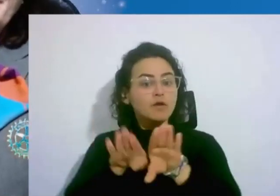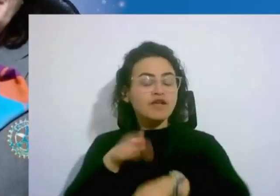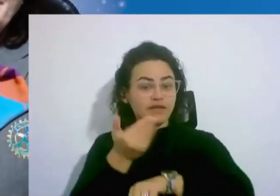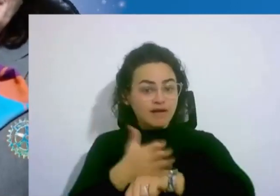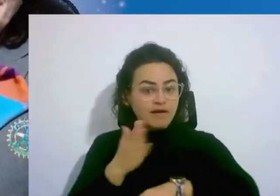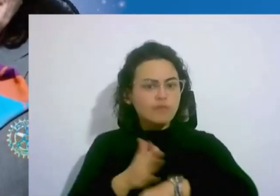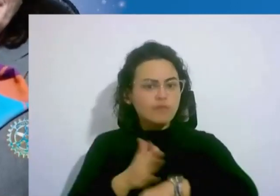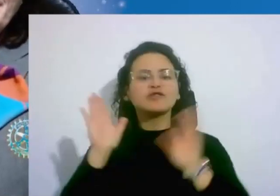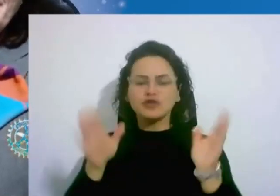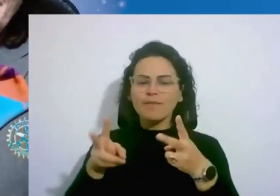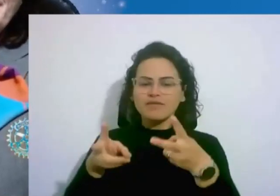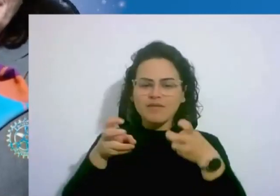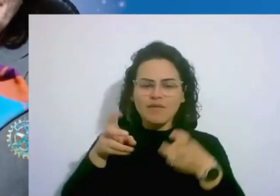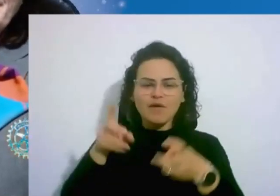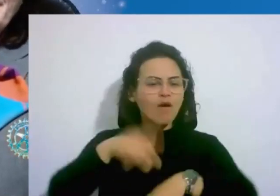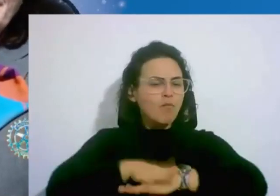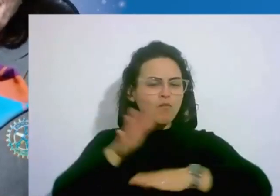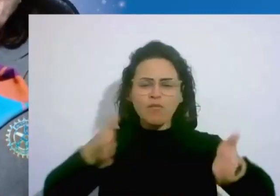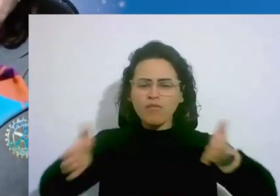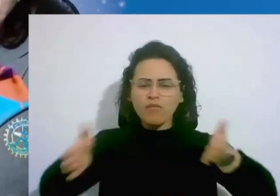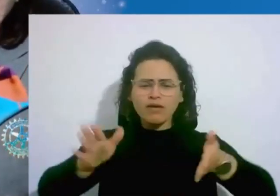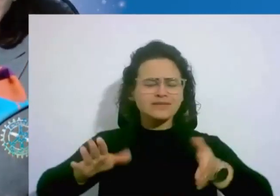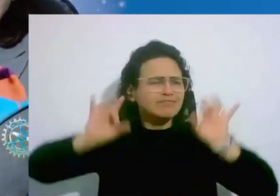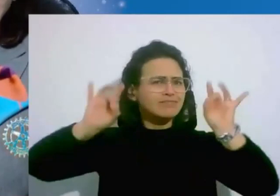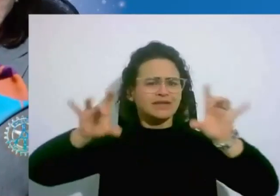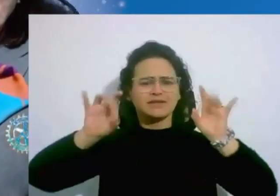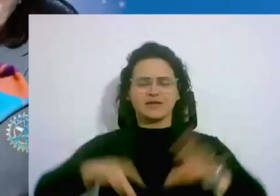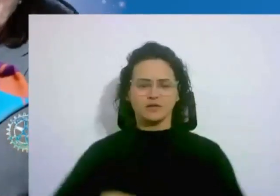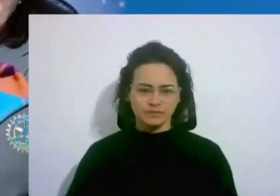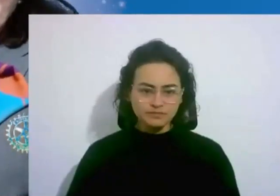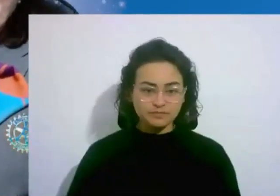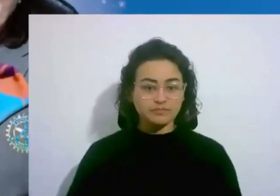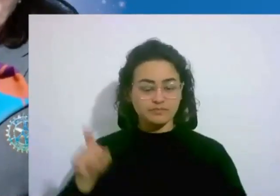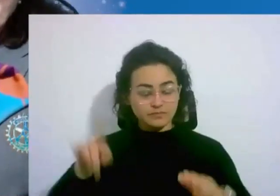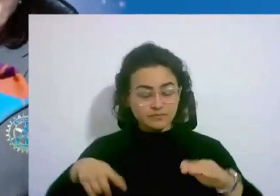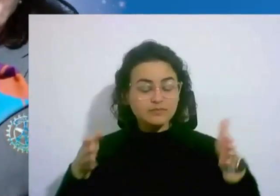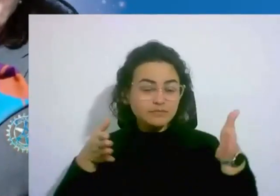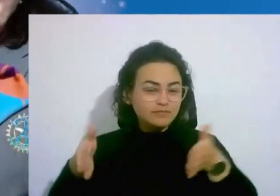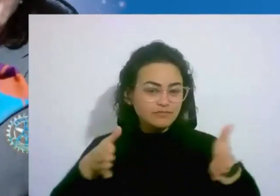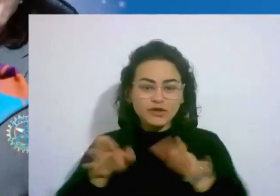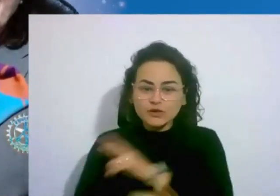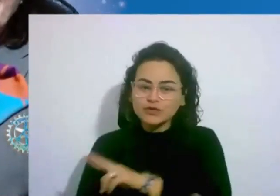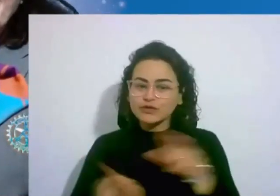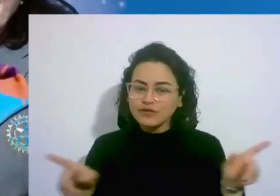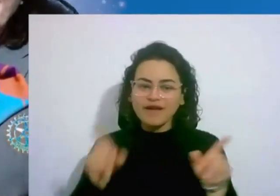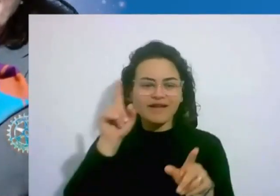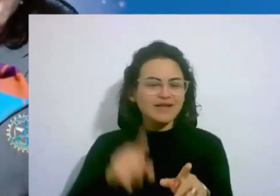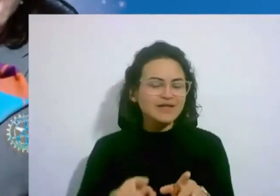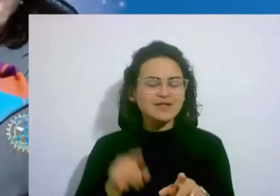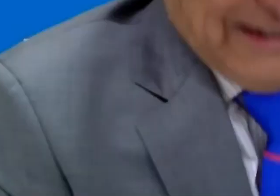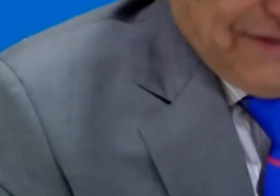isso. Realmente é um período diferenciado e único, exclusivo da nossa